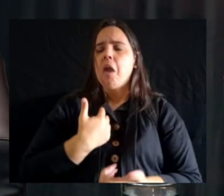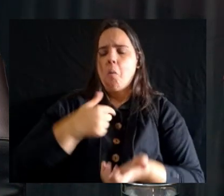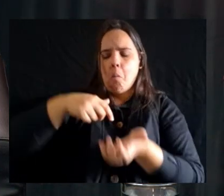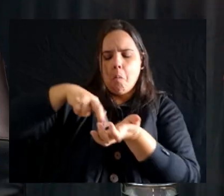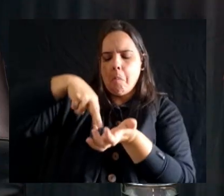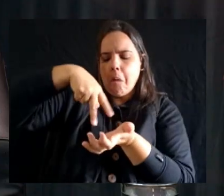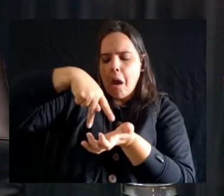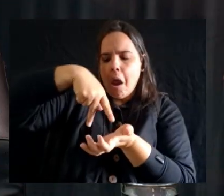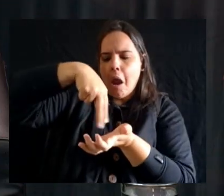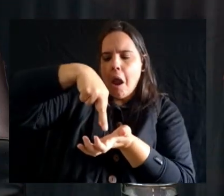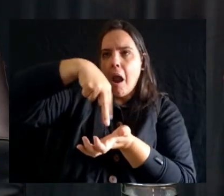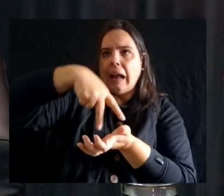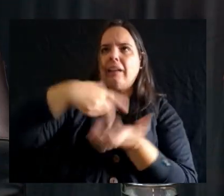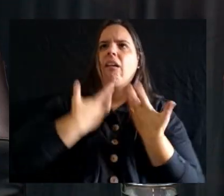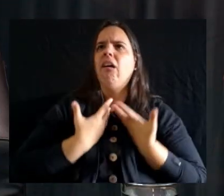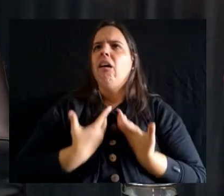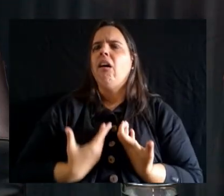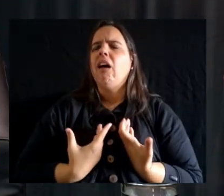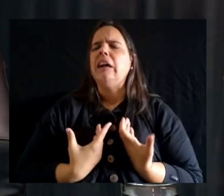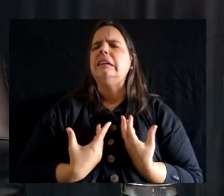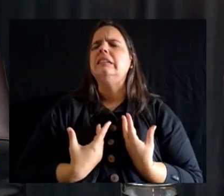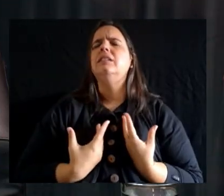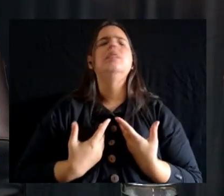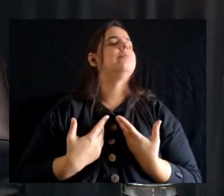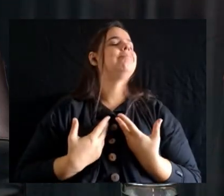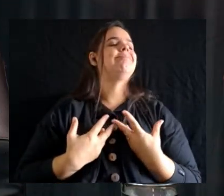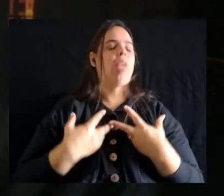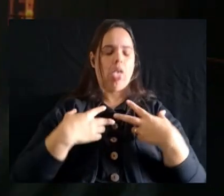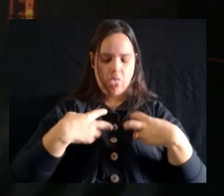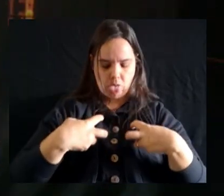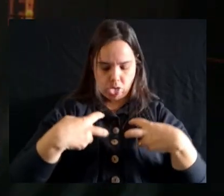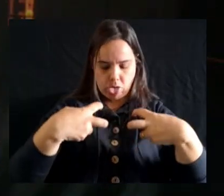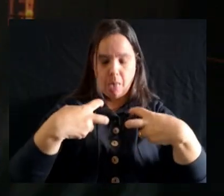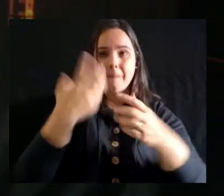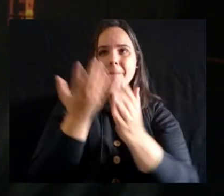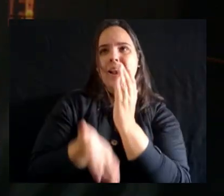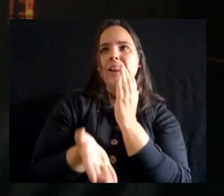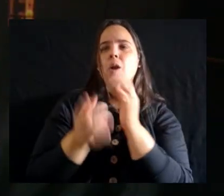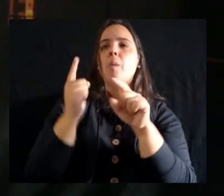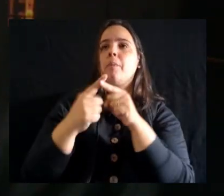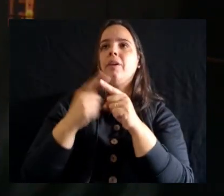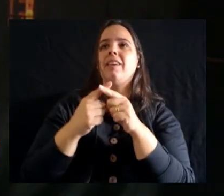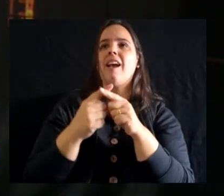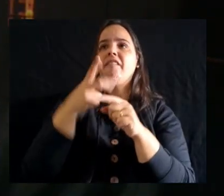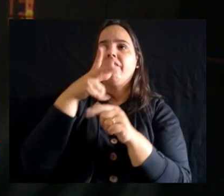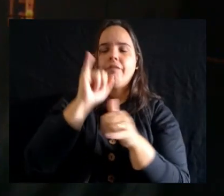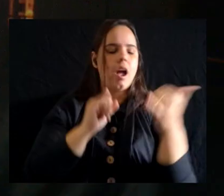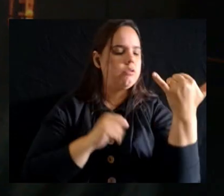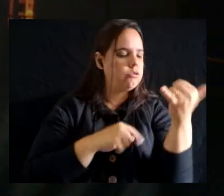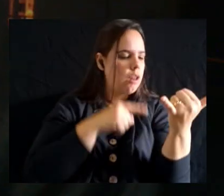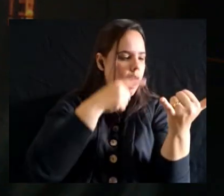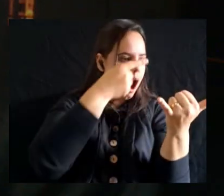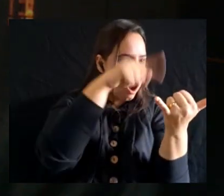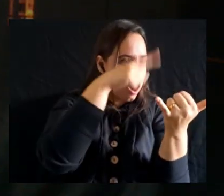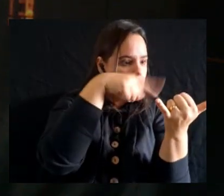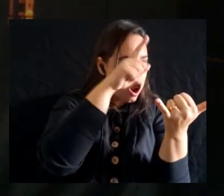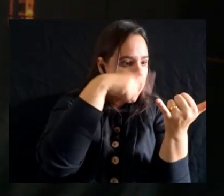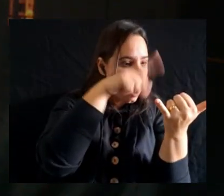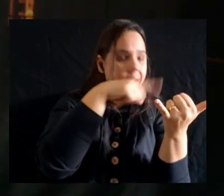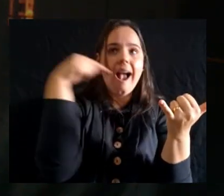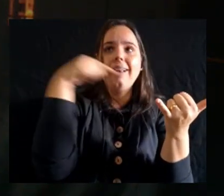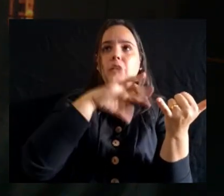esse olhar para si mesmo, mas olhar ali para o gráfico do aplicativo. Poxa vida, hein, gente? Preocupante, preocupante.